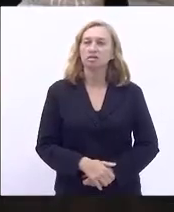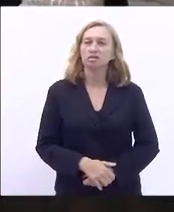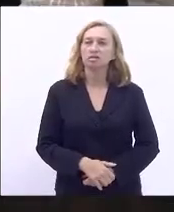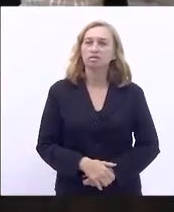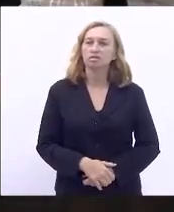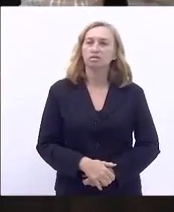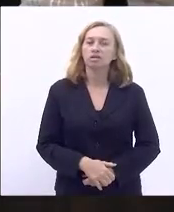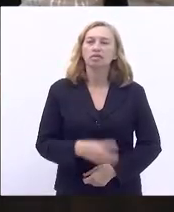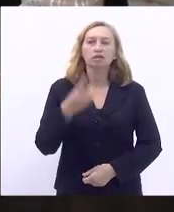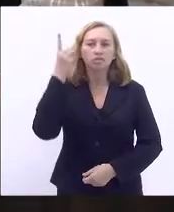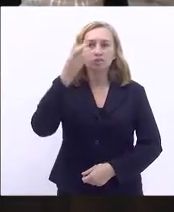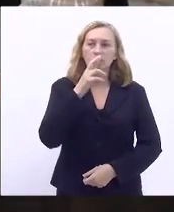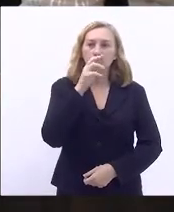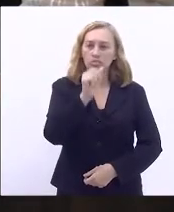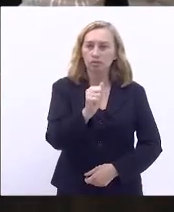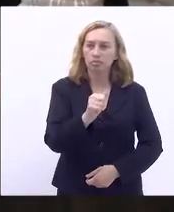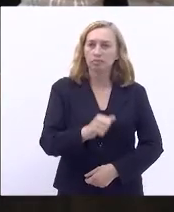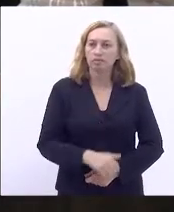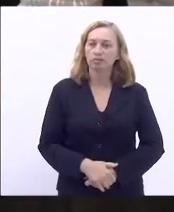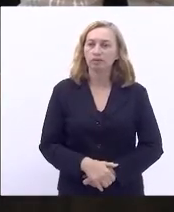Deputado Rodrigo Amorim.